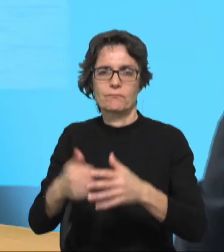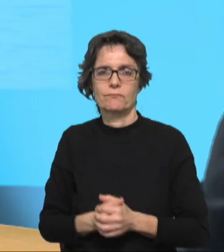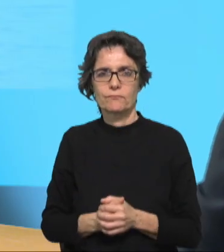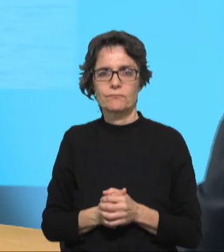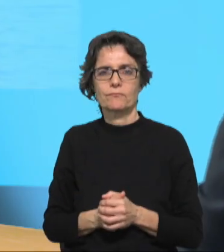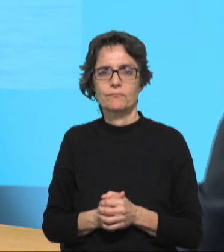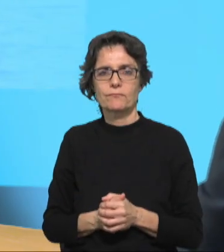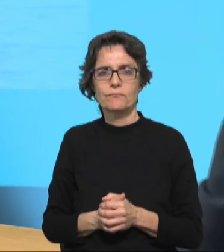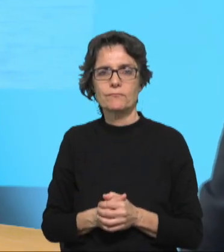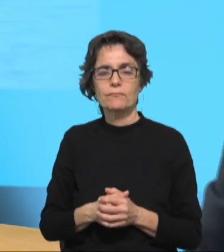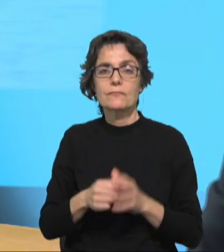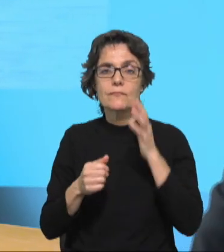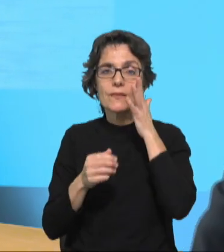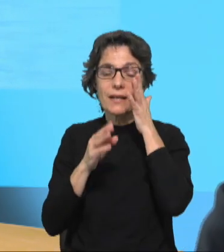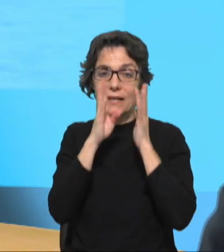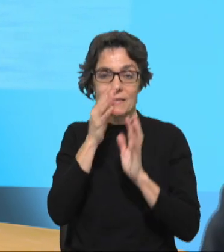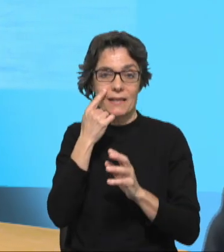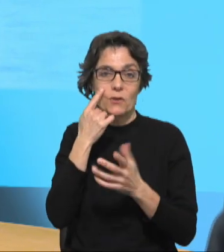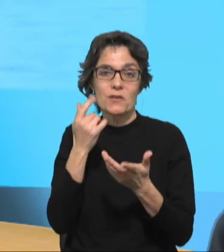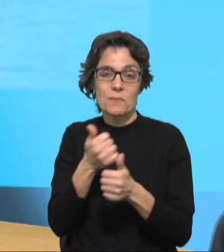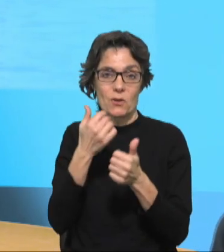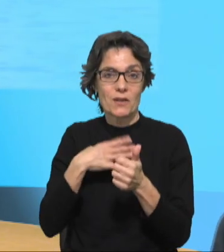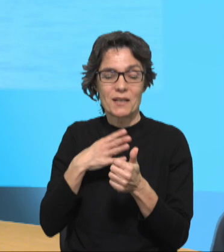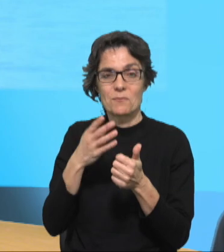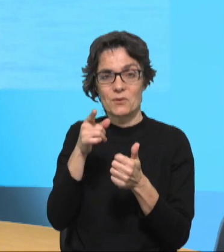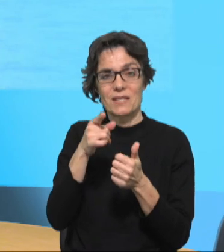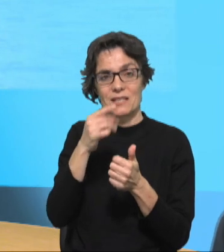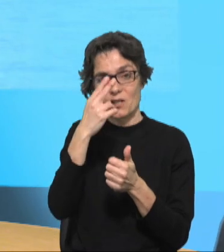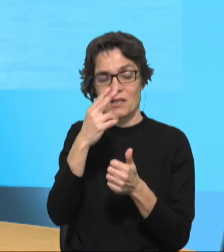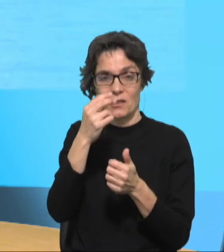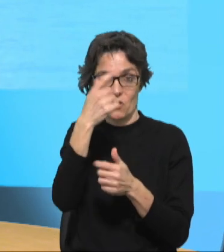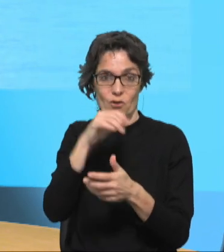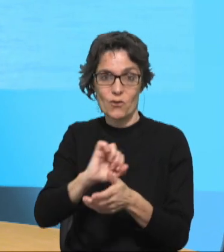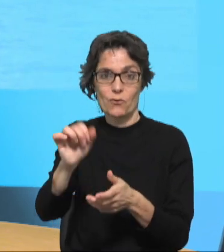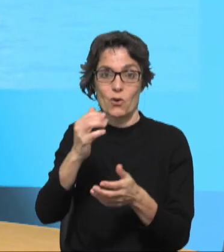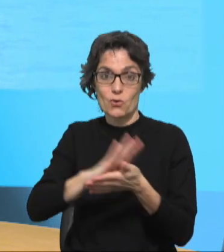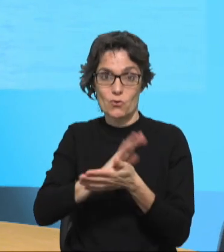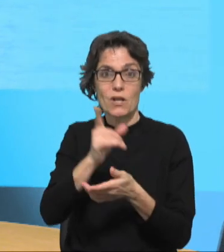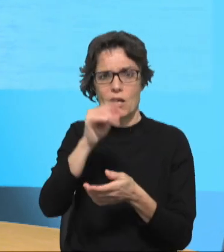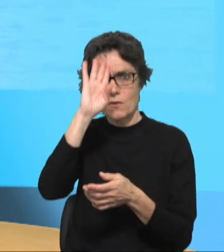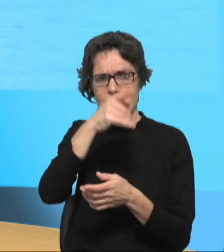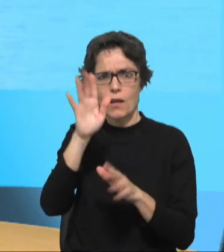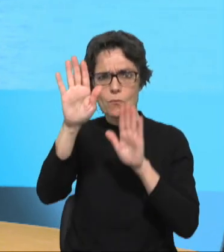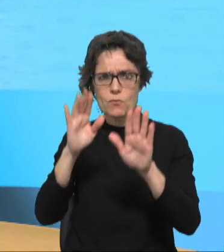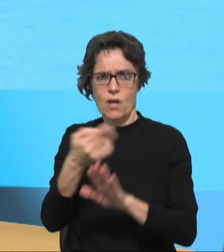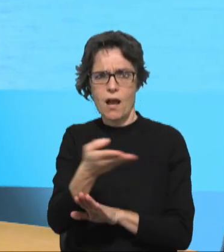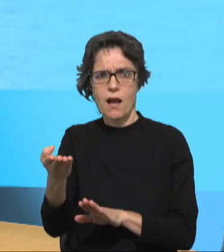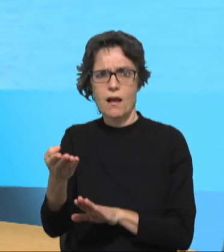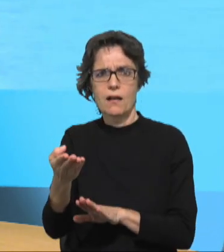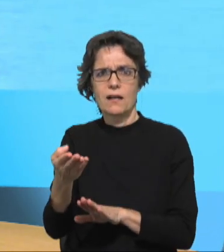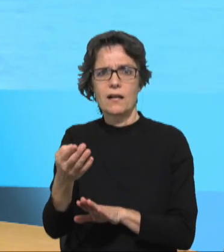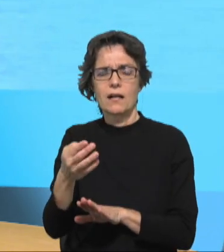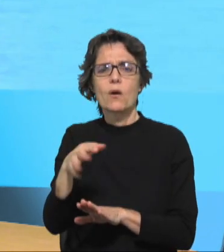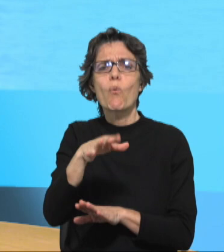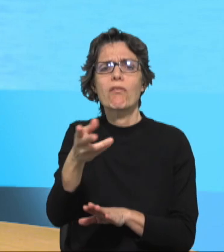quiser conhecer melhor esta história e este jornal, sei que prepararam uma exposição. Onde é que ela